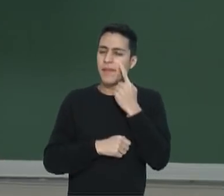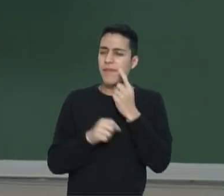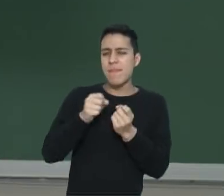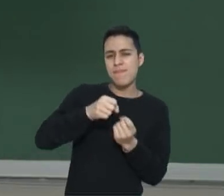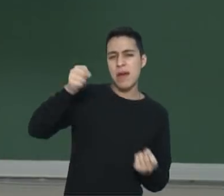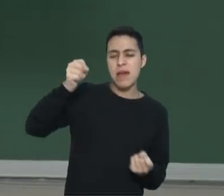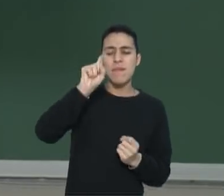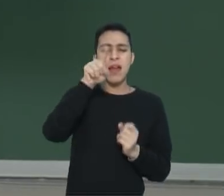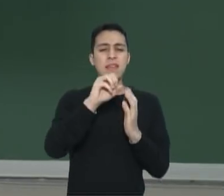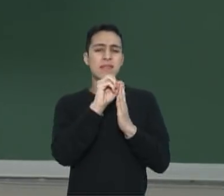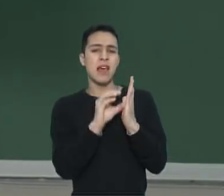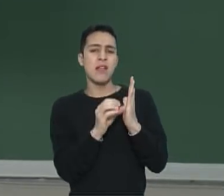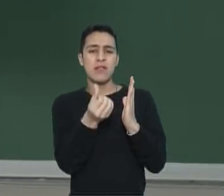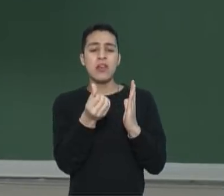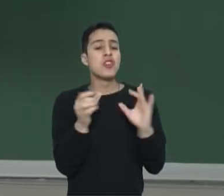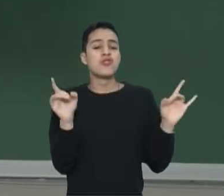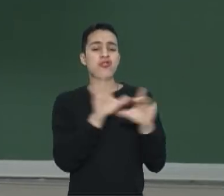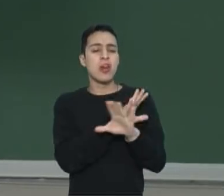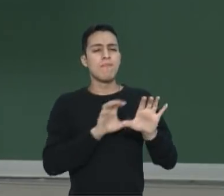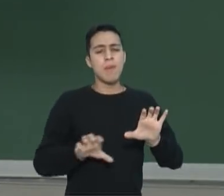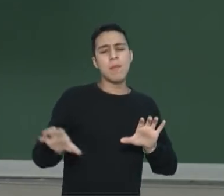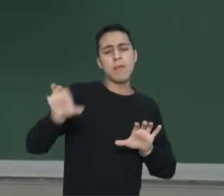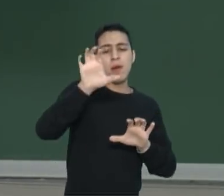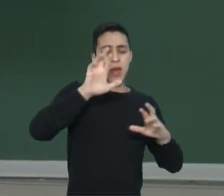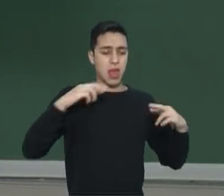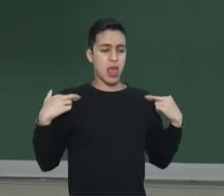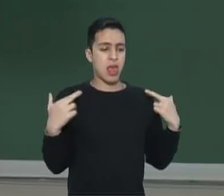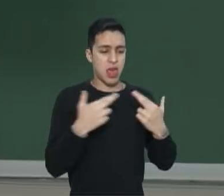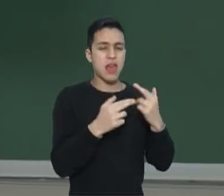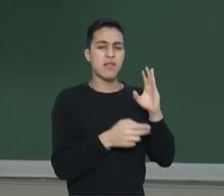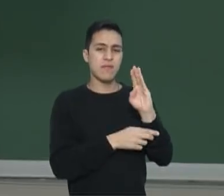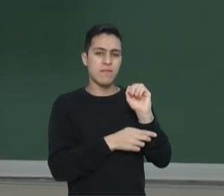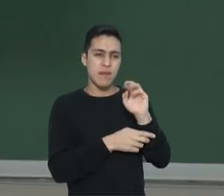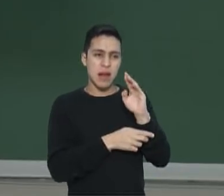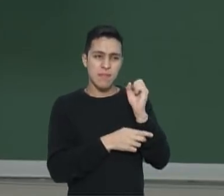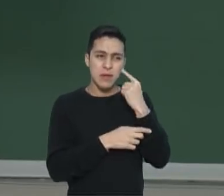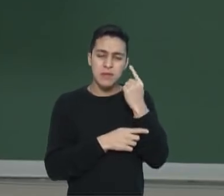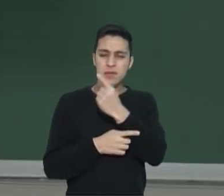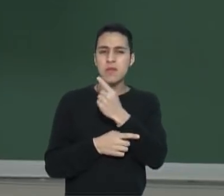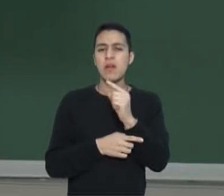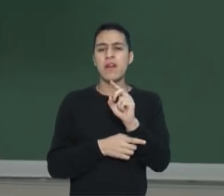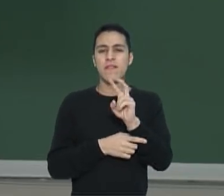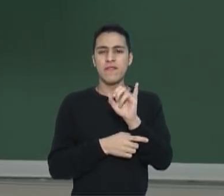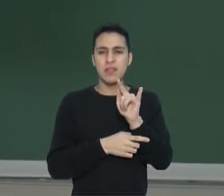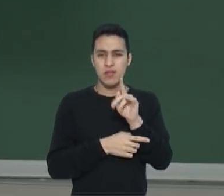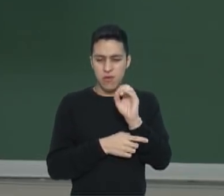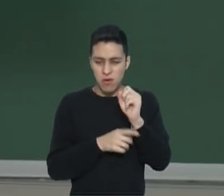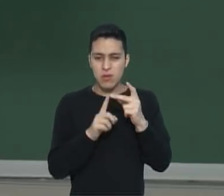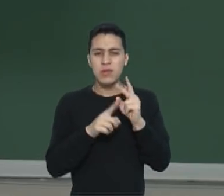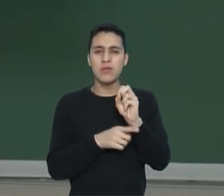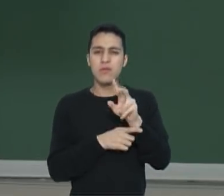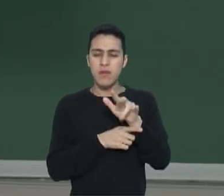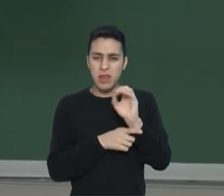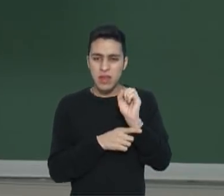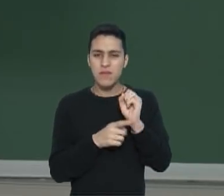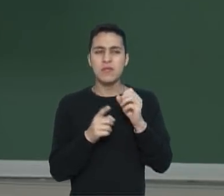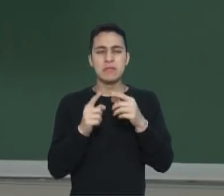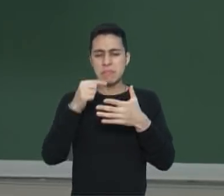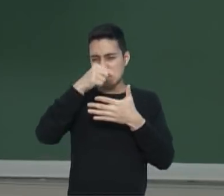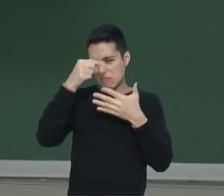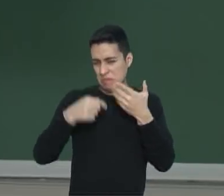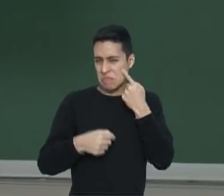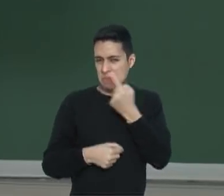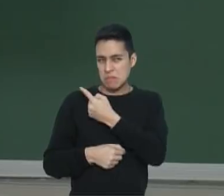século VI com a formação dos reinos bárbaros: visigodos, suevos, francos, burgúndios,